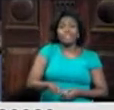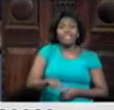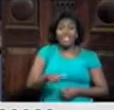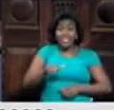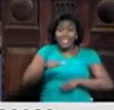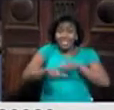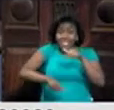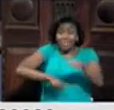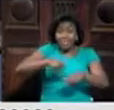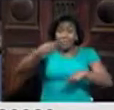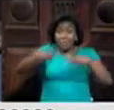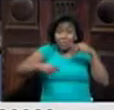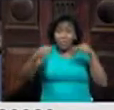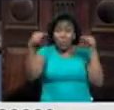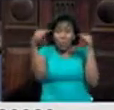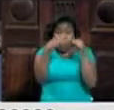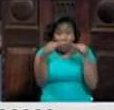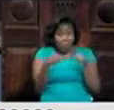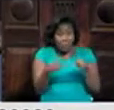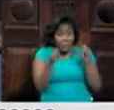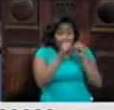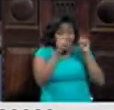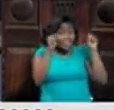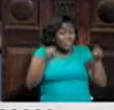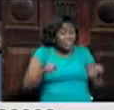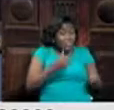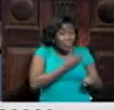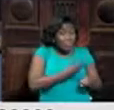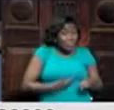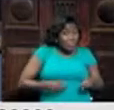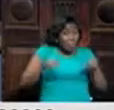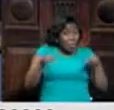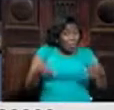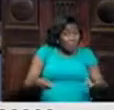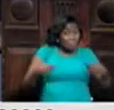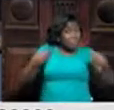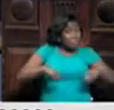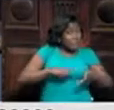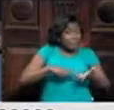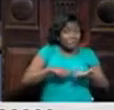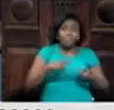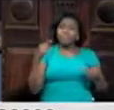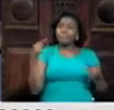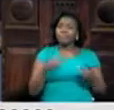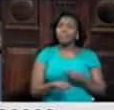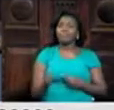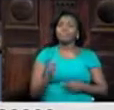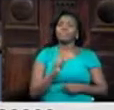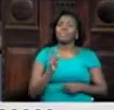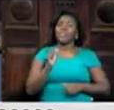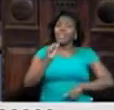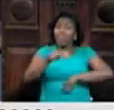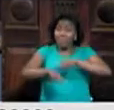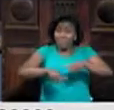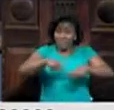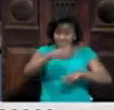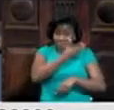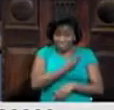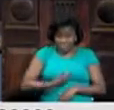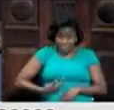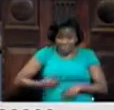política condizente com o que o sistema político brasileiro está necessitando nesse momento. A reforma política feita